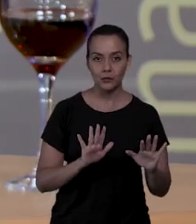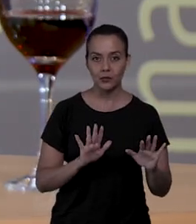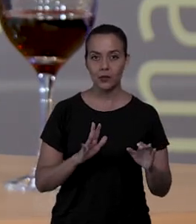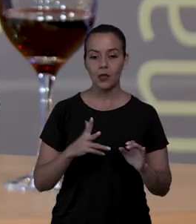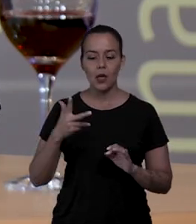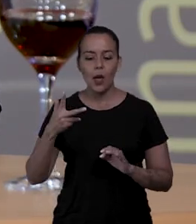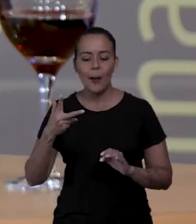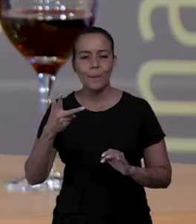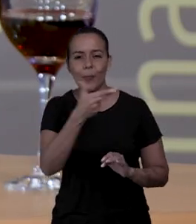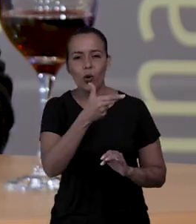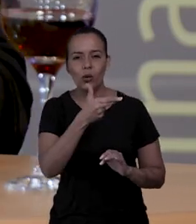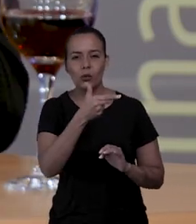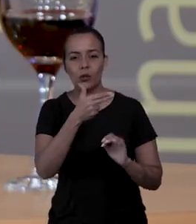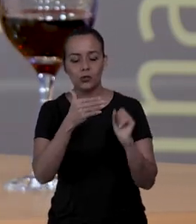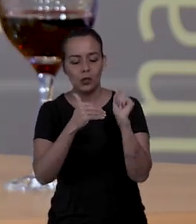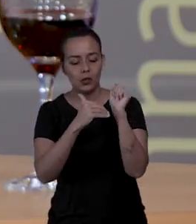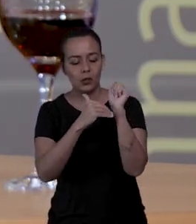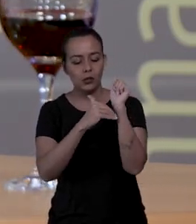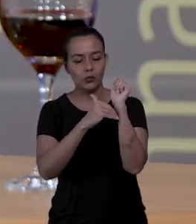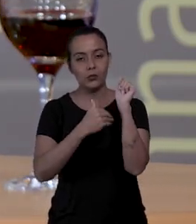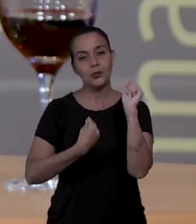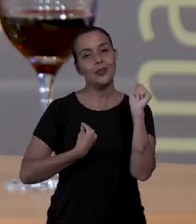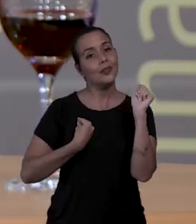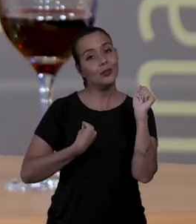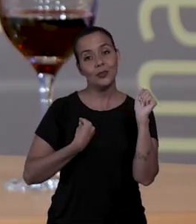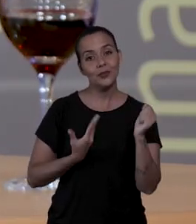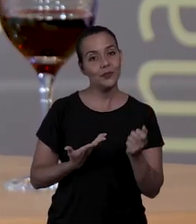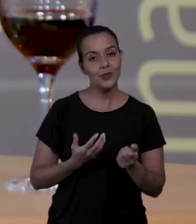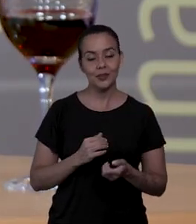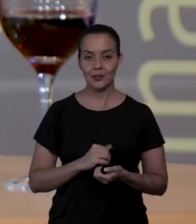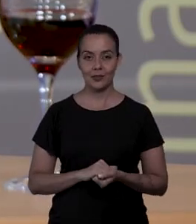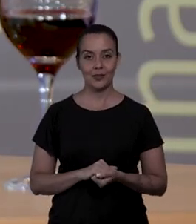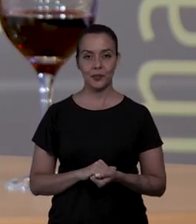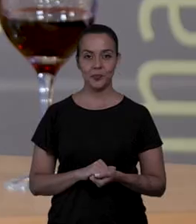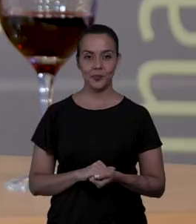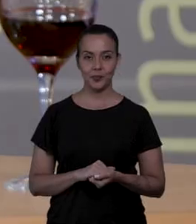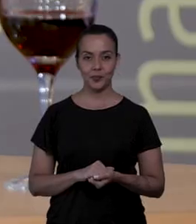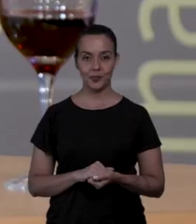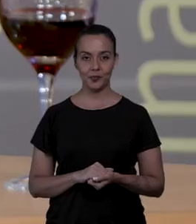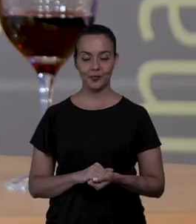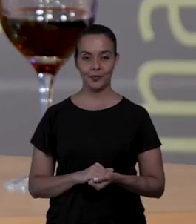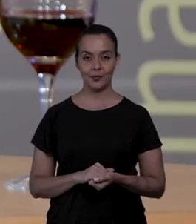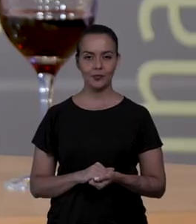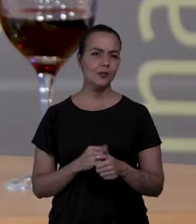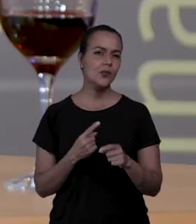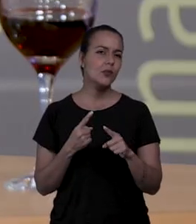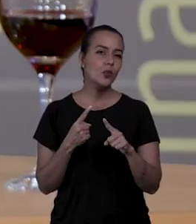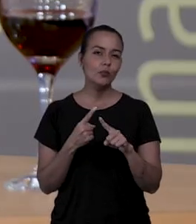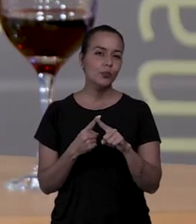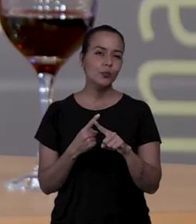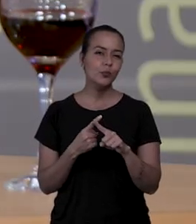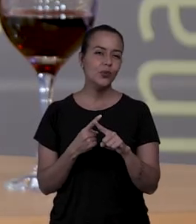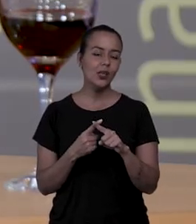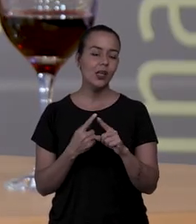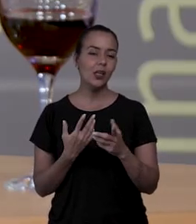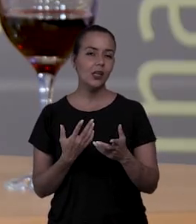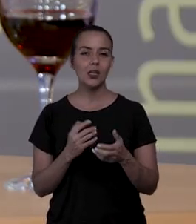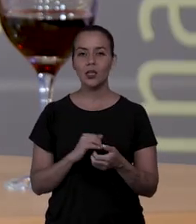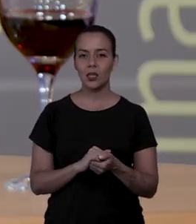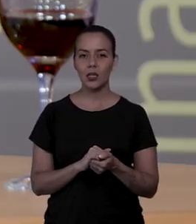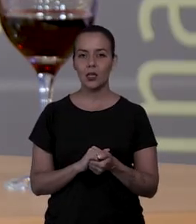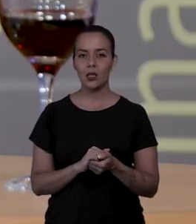A poda é o segredo mesmo. Ele é branco e calvo. É o segredo da vida, praticamente, porque... E tem a barba